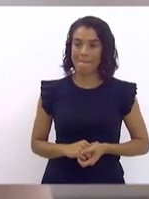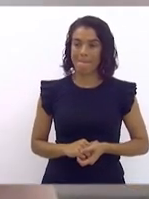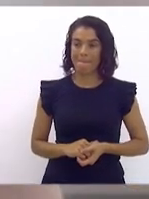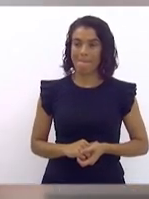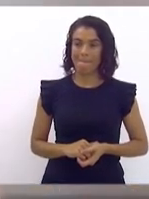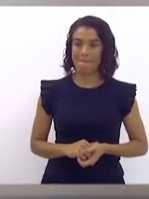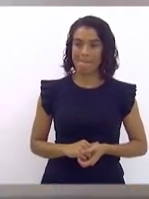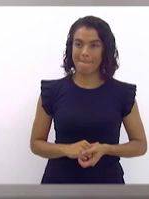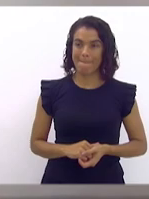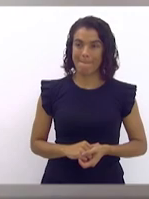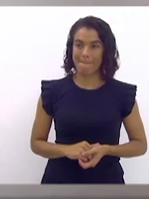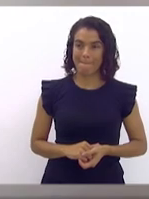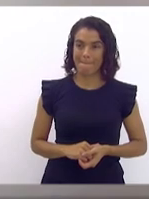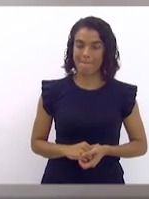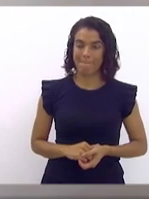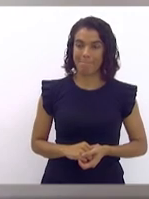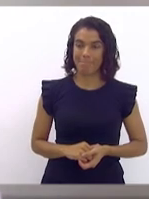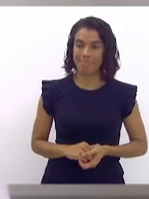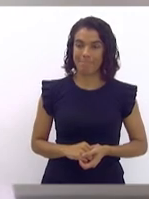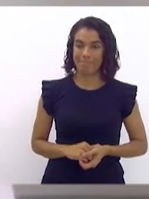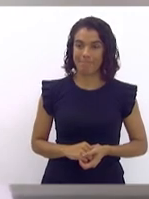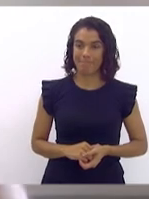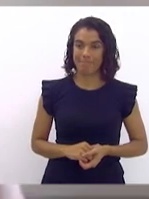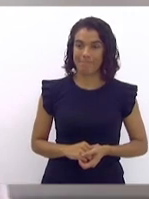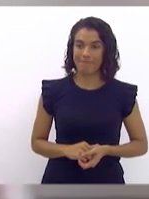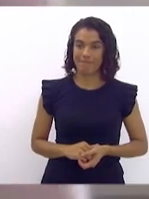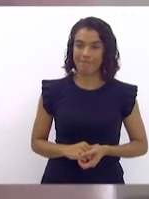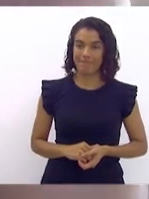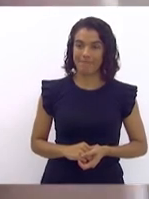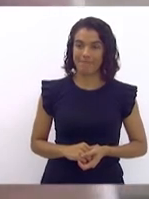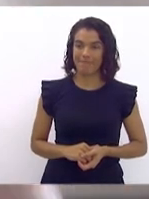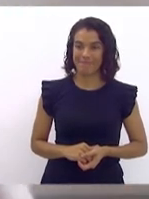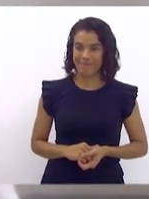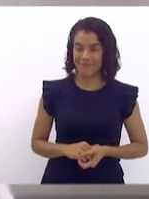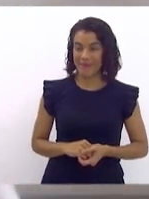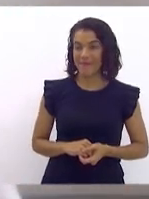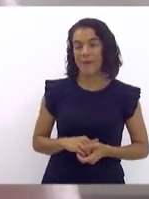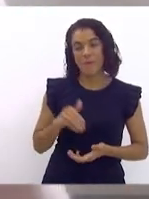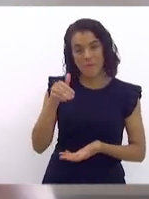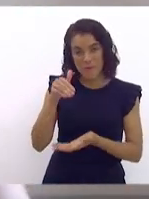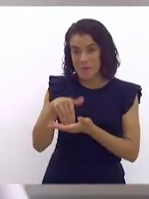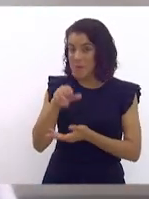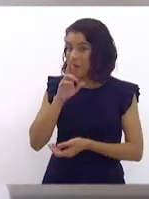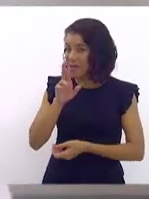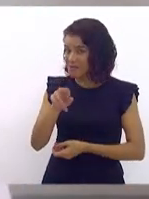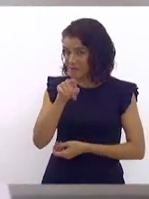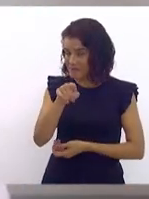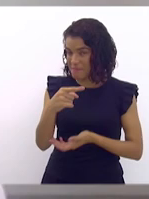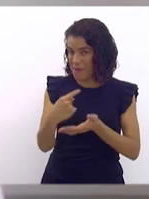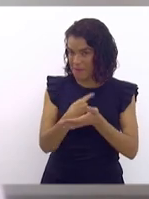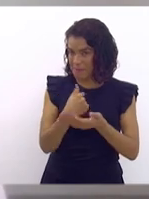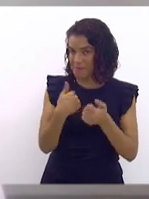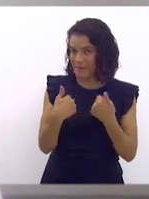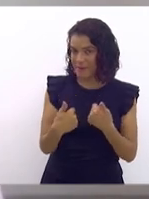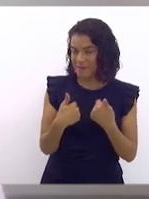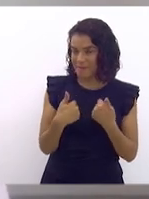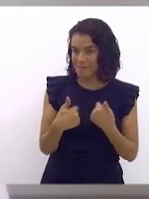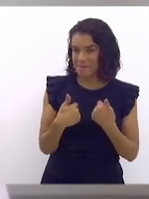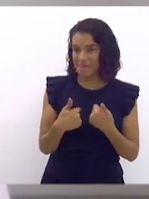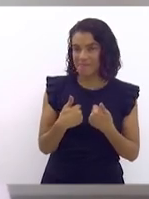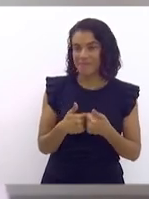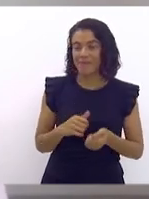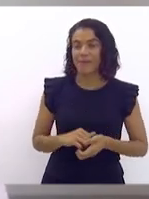para não atrapalhar tanto o som. Então, eu vou deixar ela por último para ver se eu vou pensando enquanto eu vou respondendo as